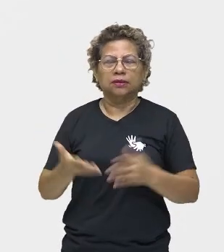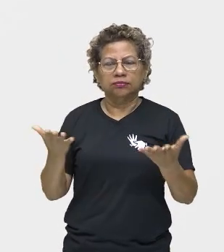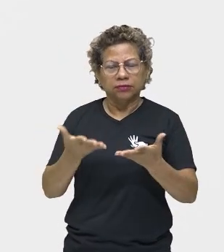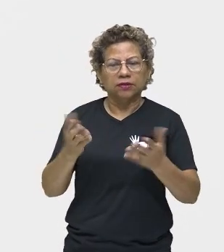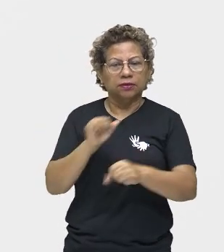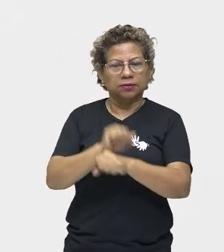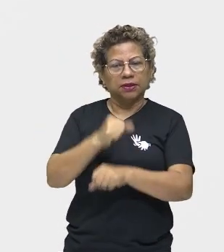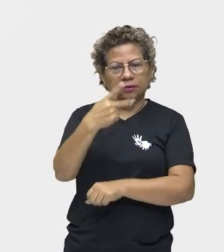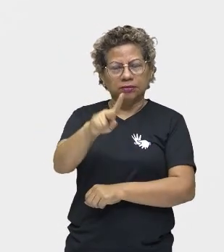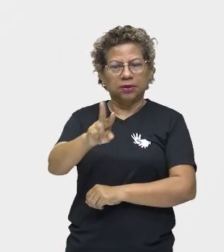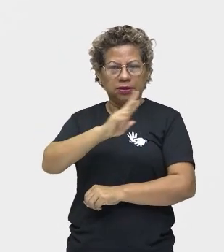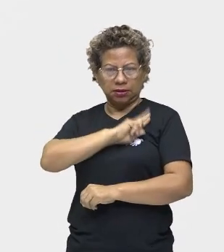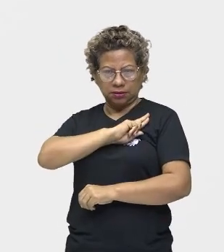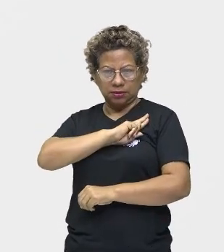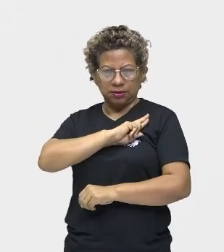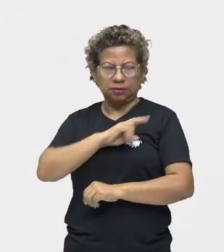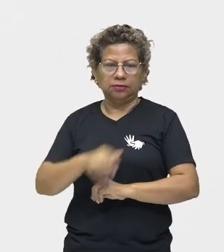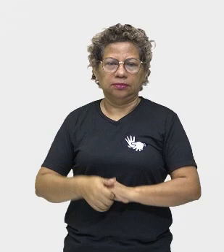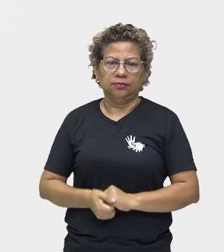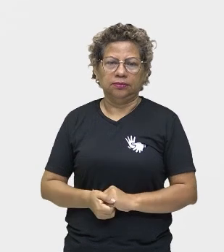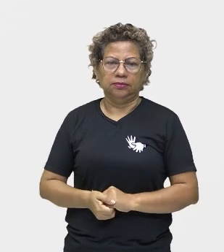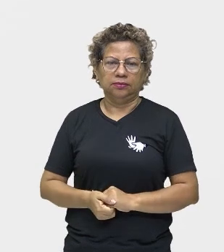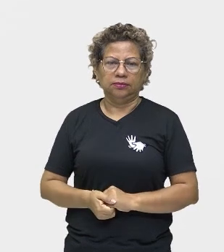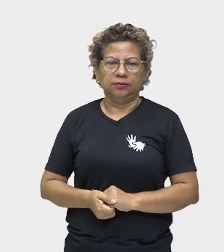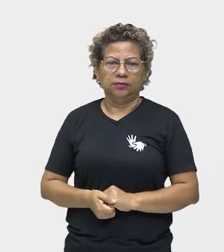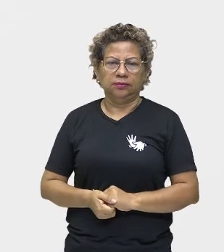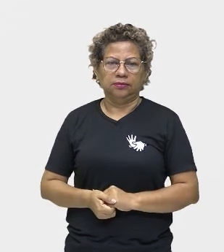na nossa interatividade.